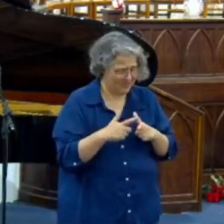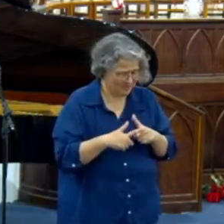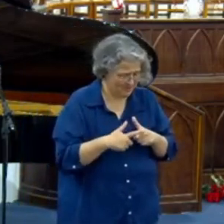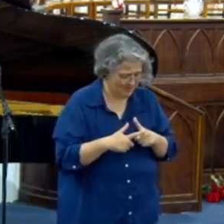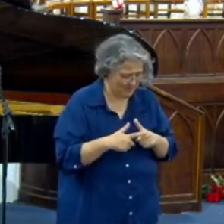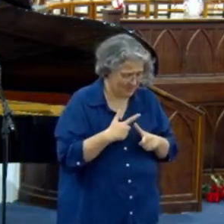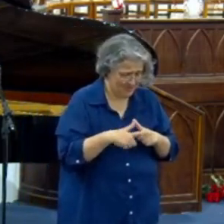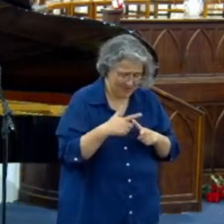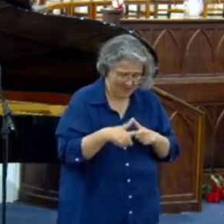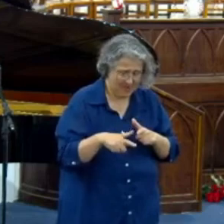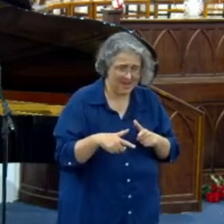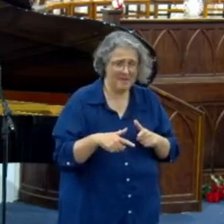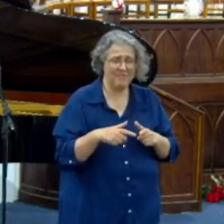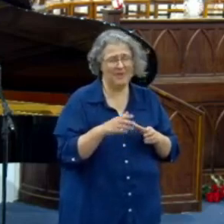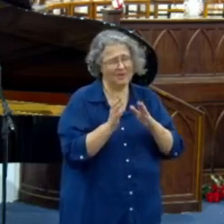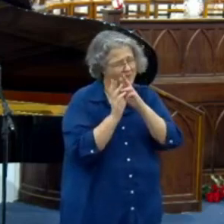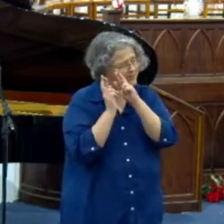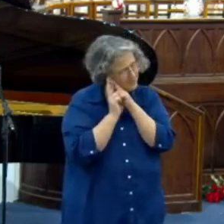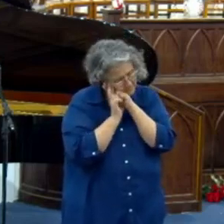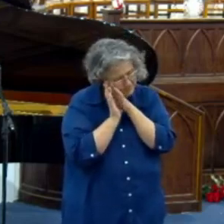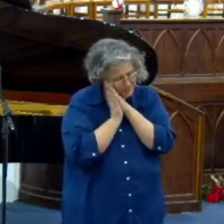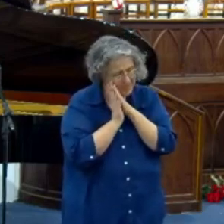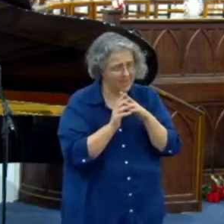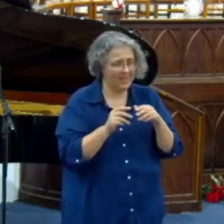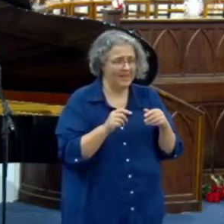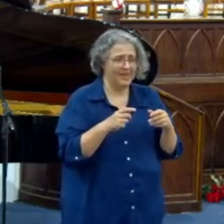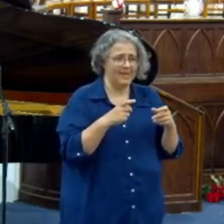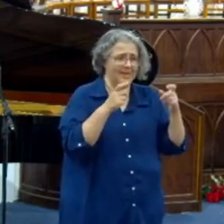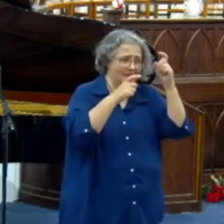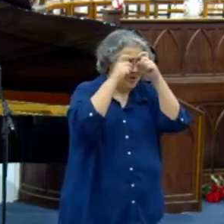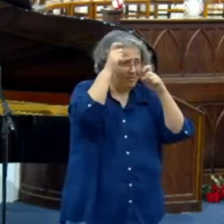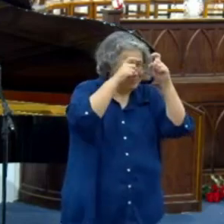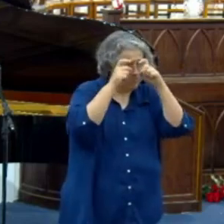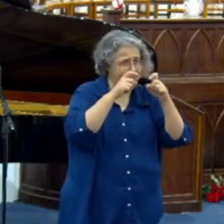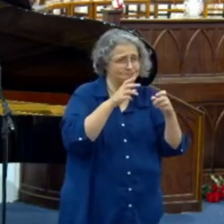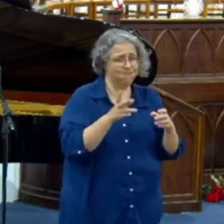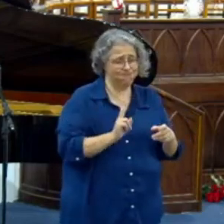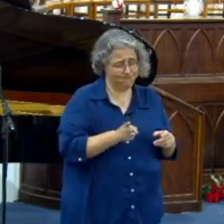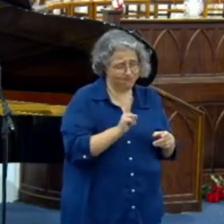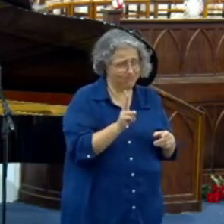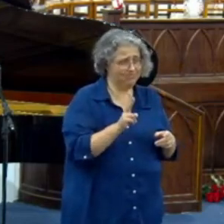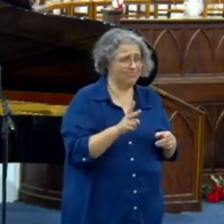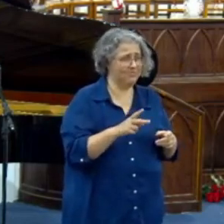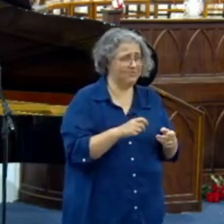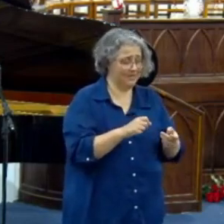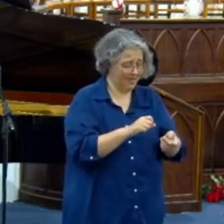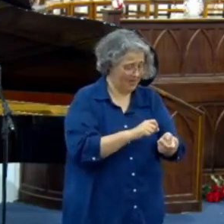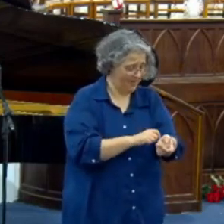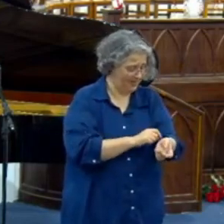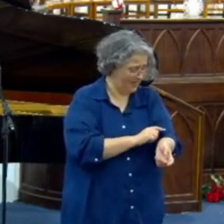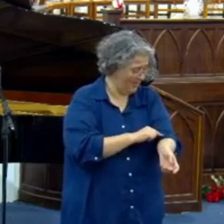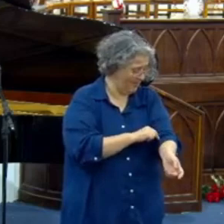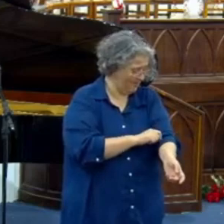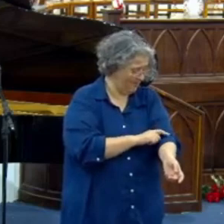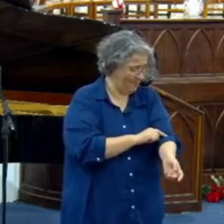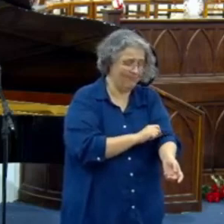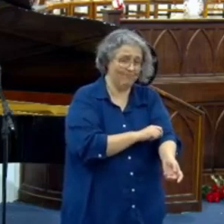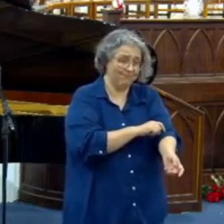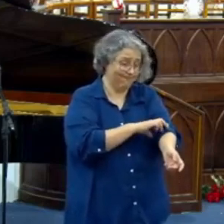conter triglicerídeos, pressão alta e outras coisas mais. Pode acreditar. Eu penso como Jonathan Edwards